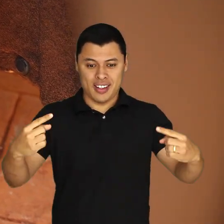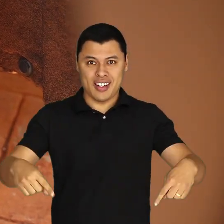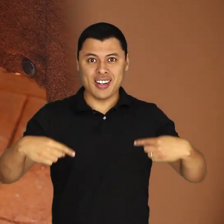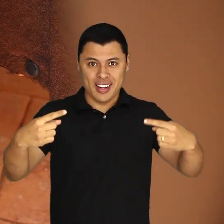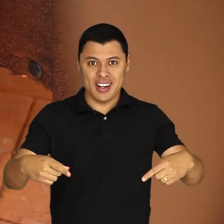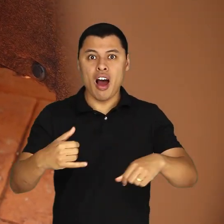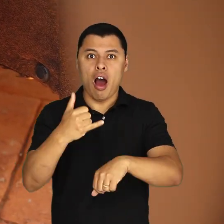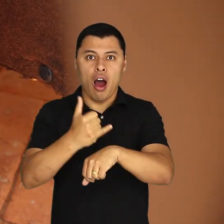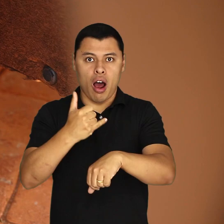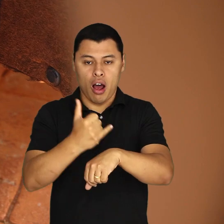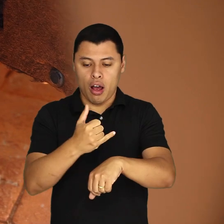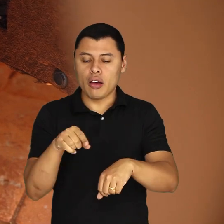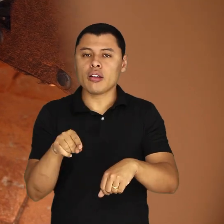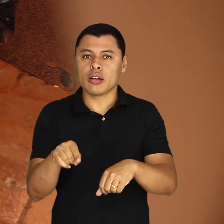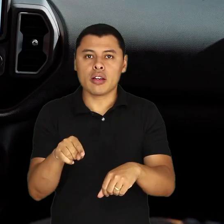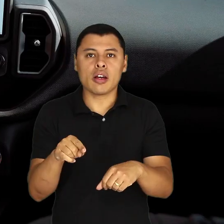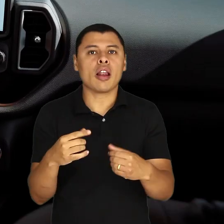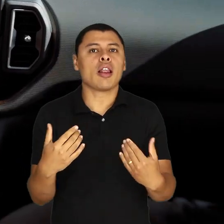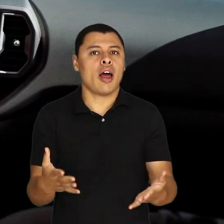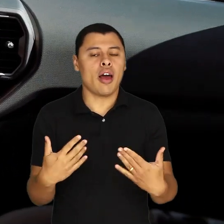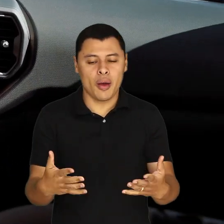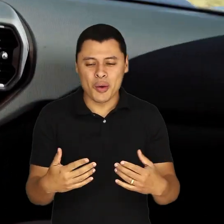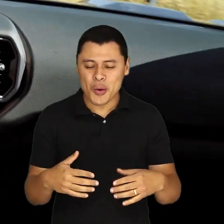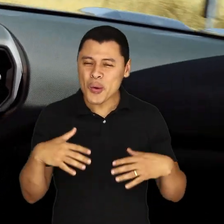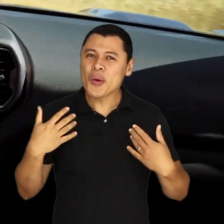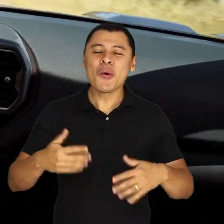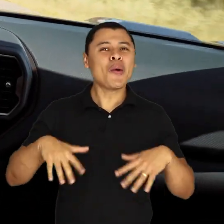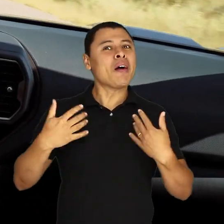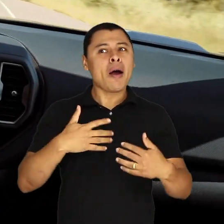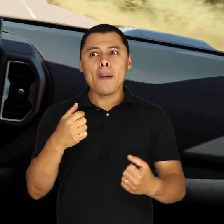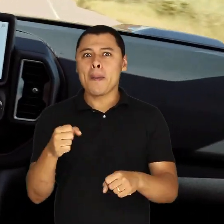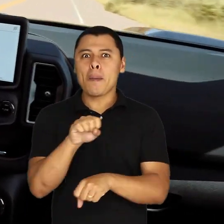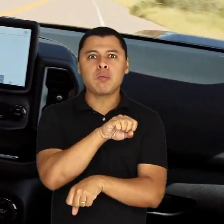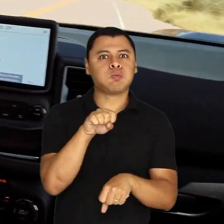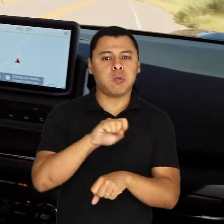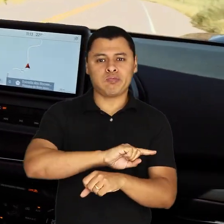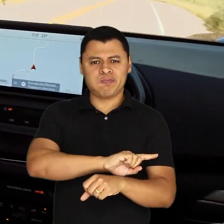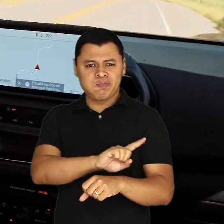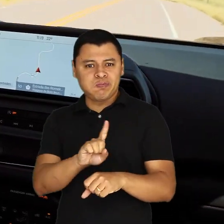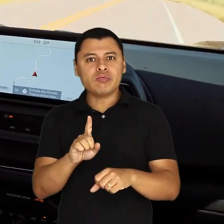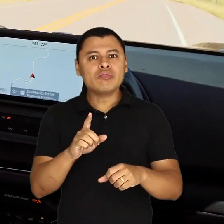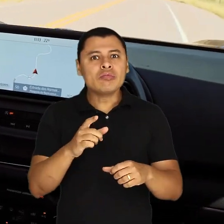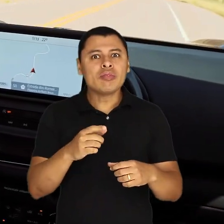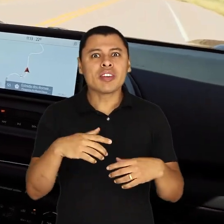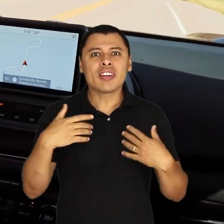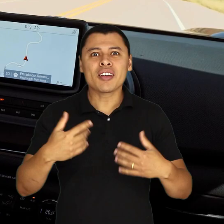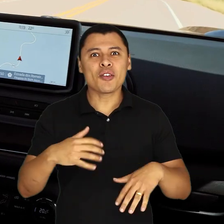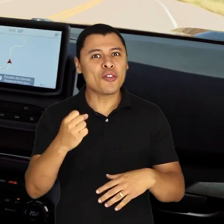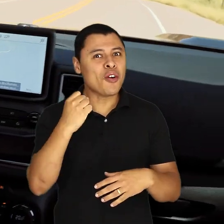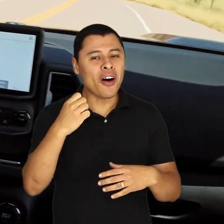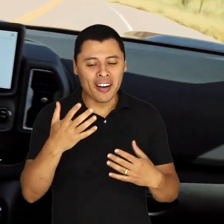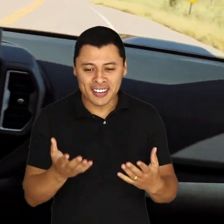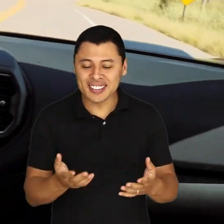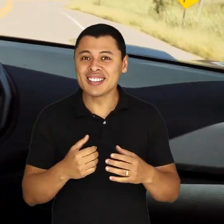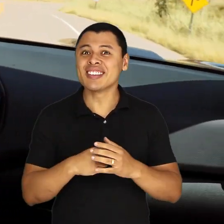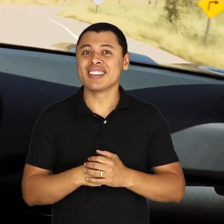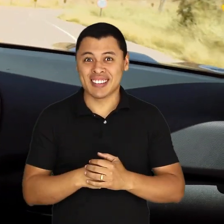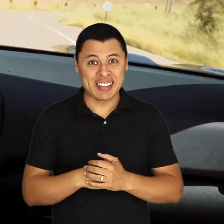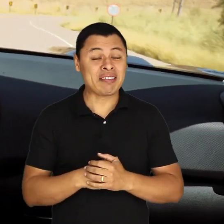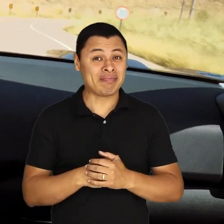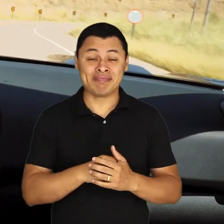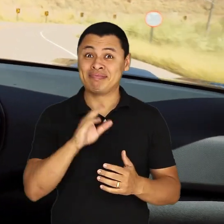alumínio forjado, então existe um refino de... Nossa, a retomada do bicho é forte, mas você não precisa de mais do que